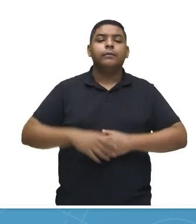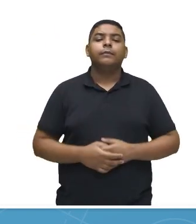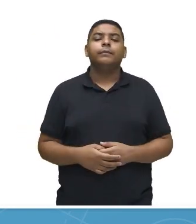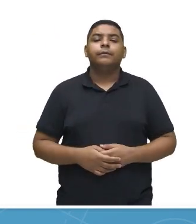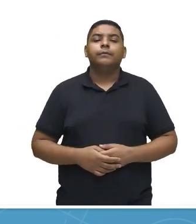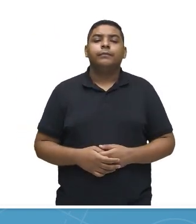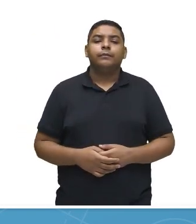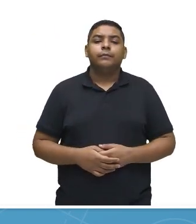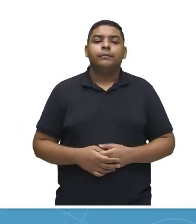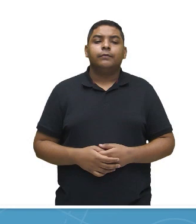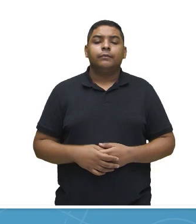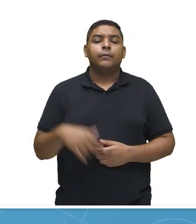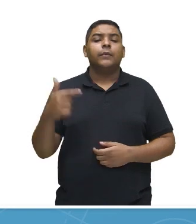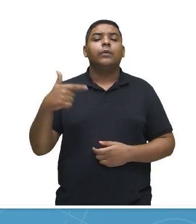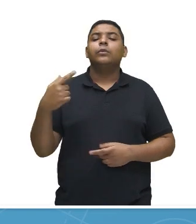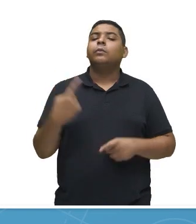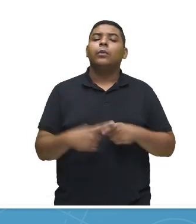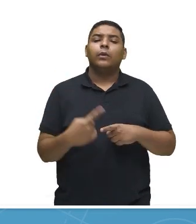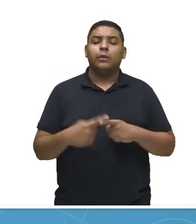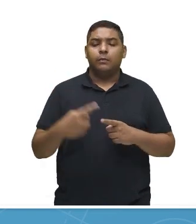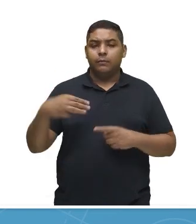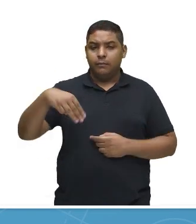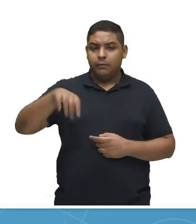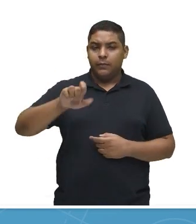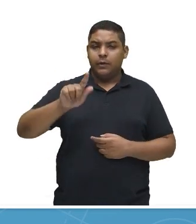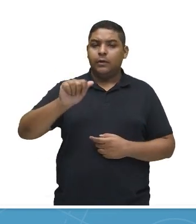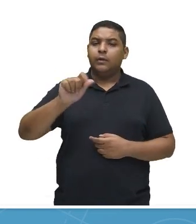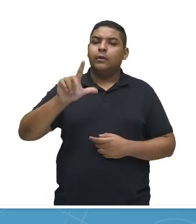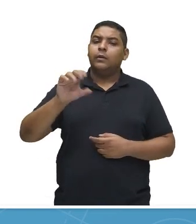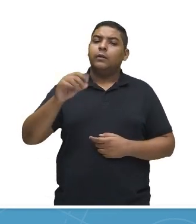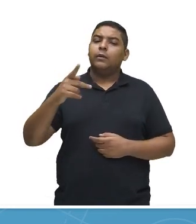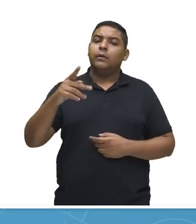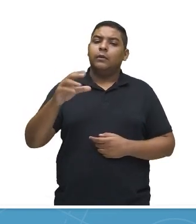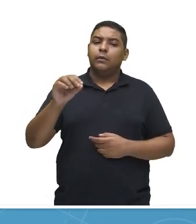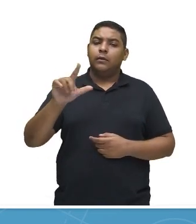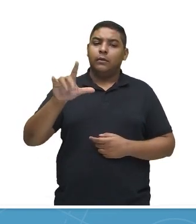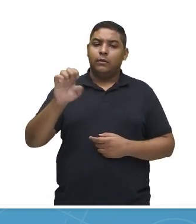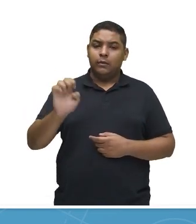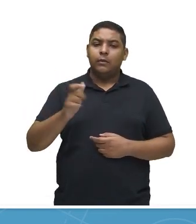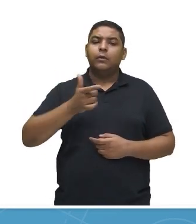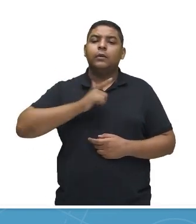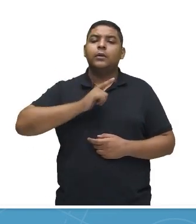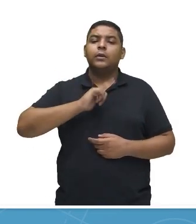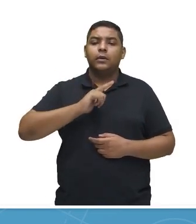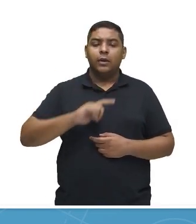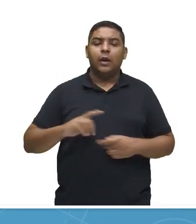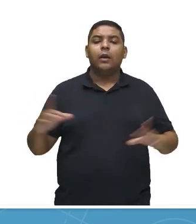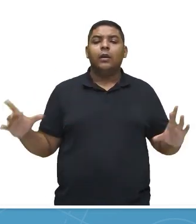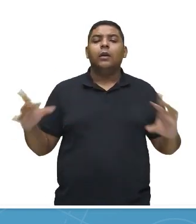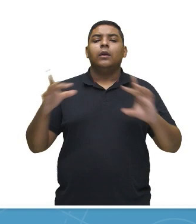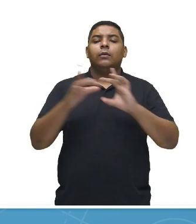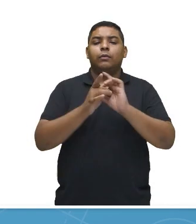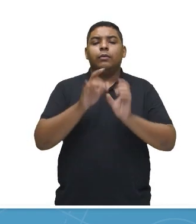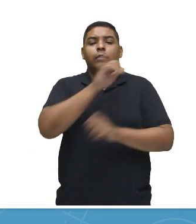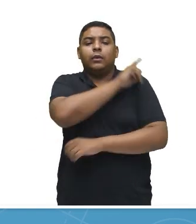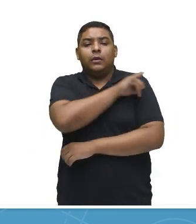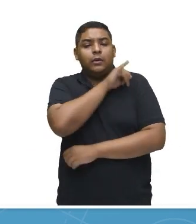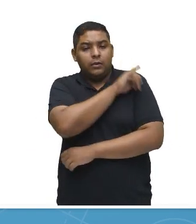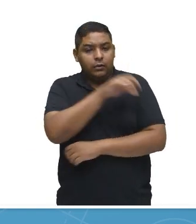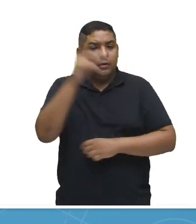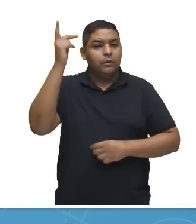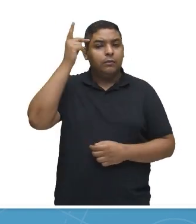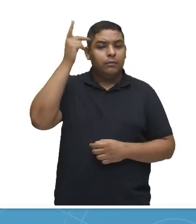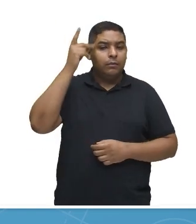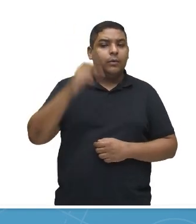porque a megalópole existe no Brasil, é constituída pelo eixo de integração Rio-São Paulo. A número 3 é falsa,